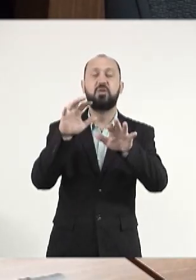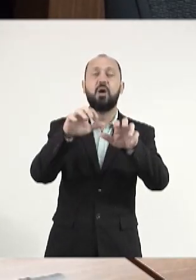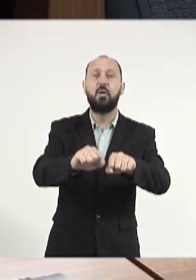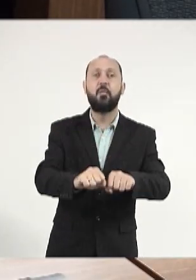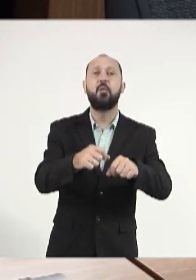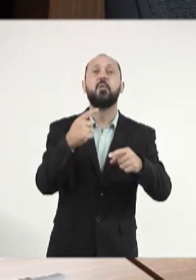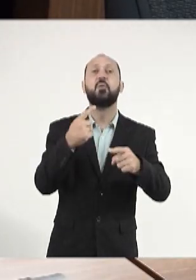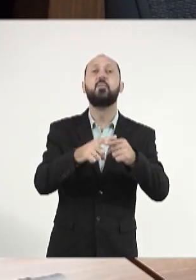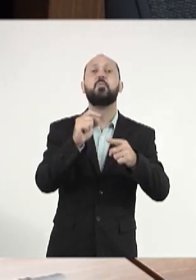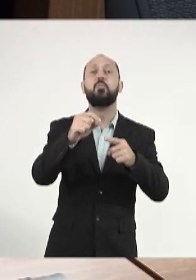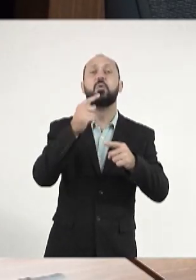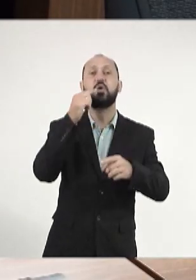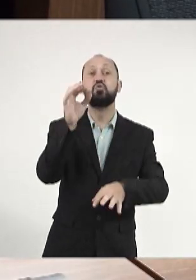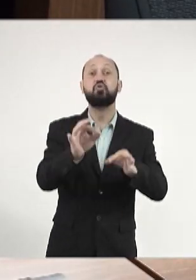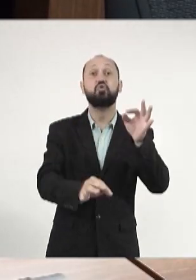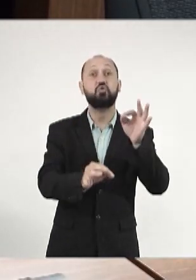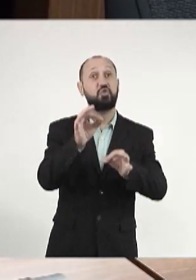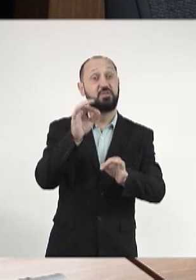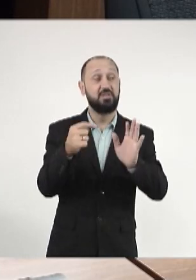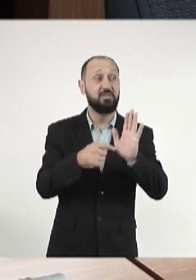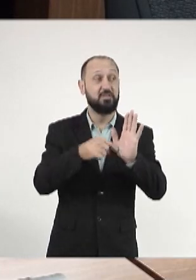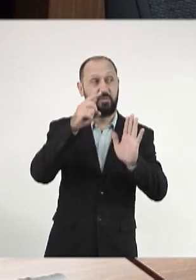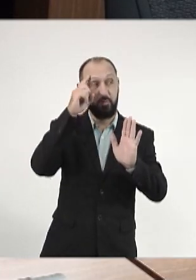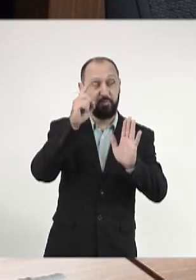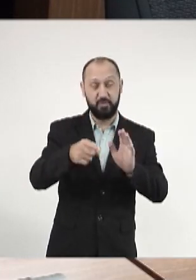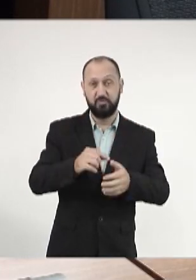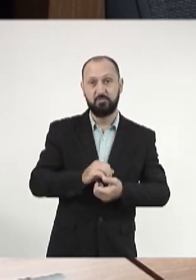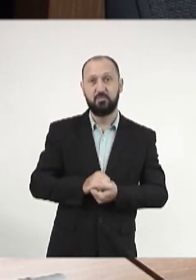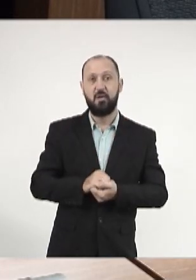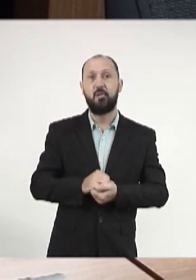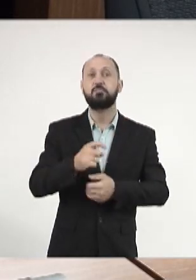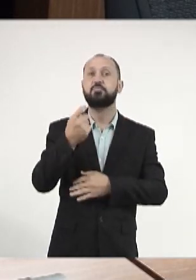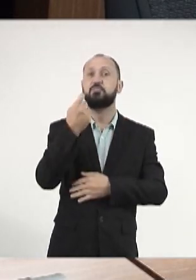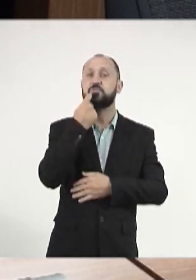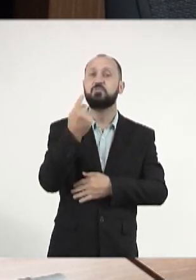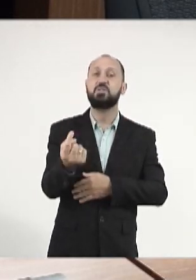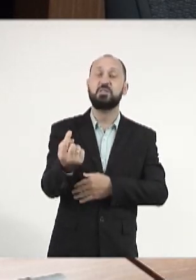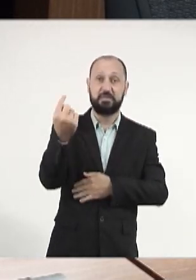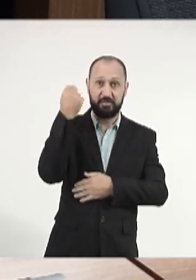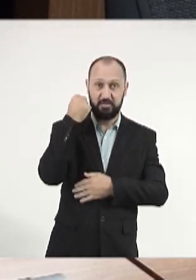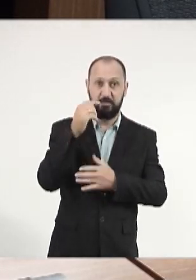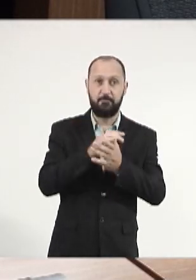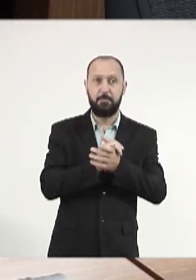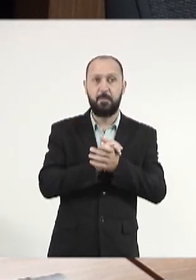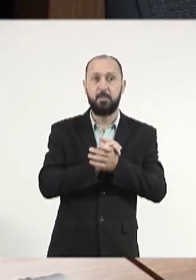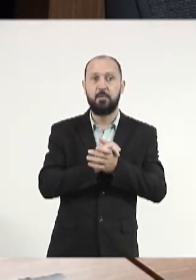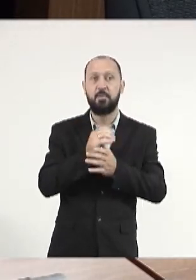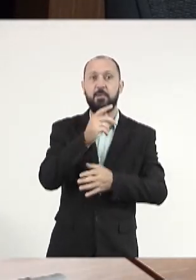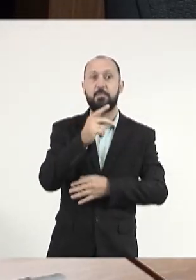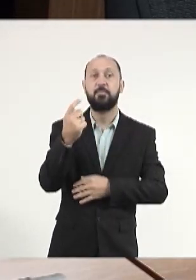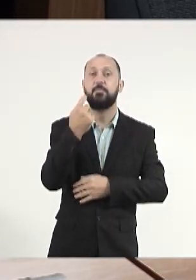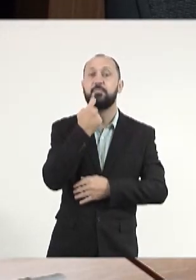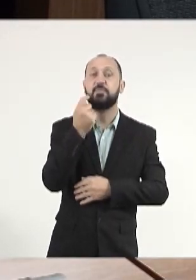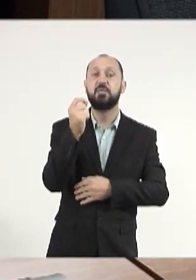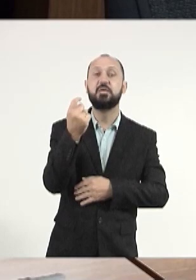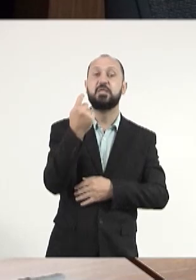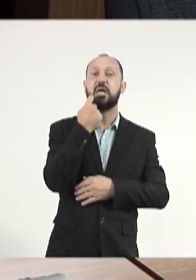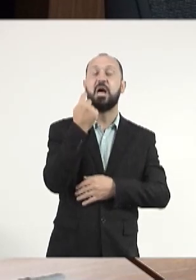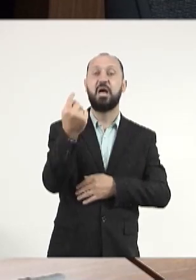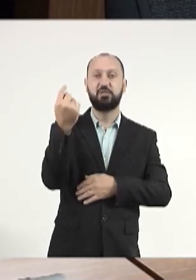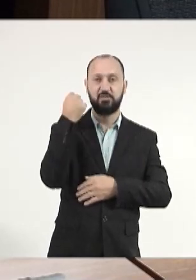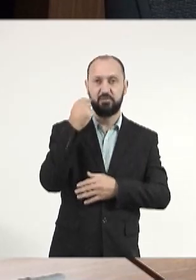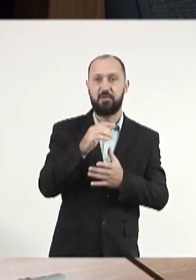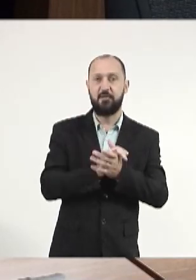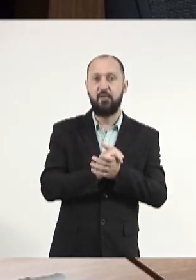por determinação judicial. Na sexta-feira, senhor presidente, na